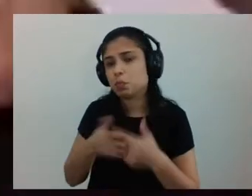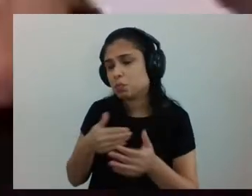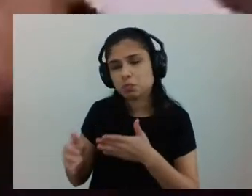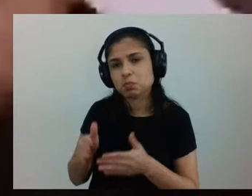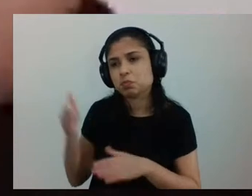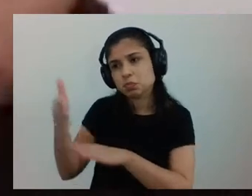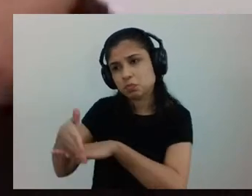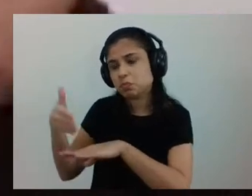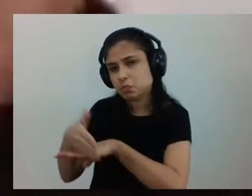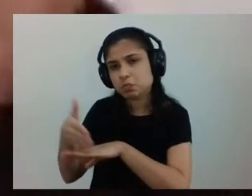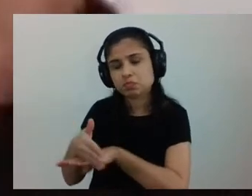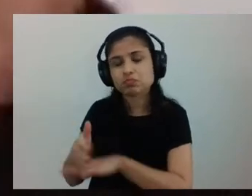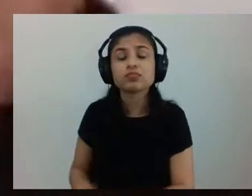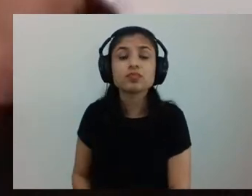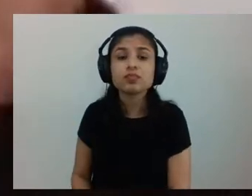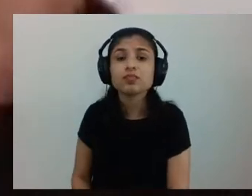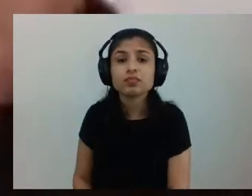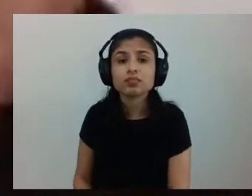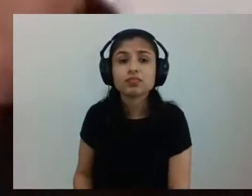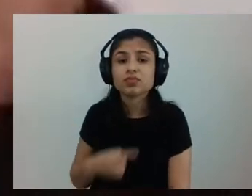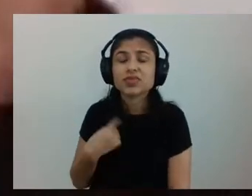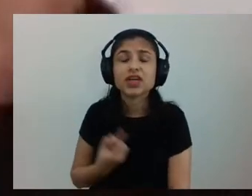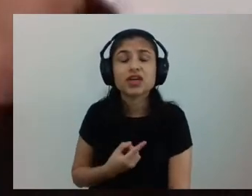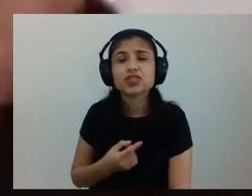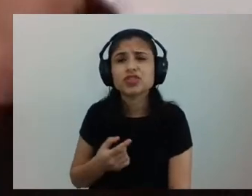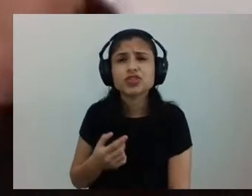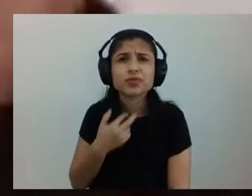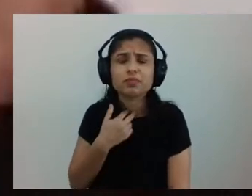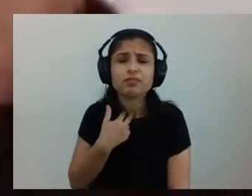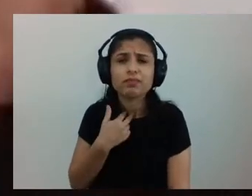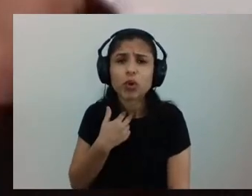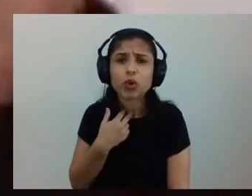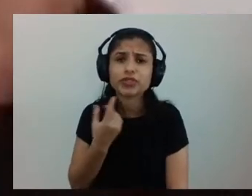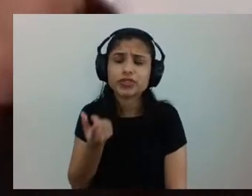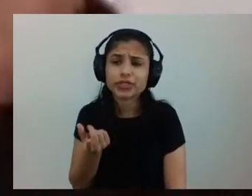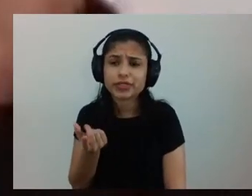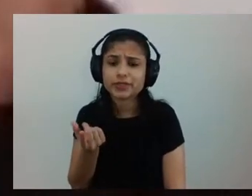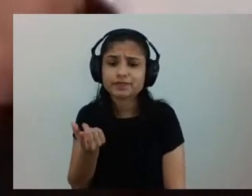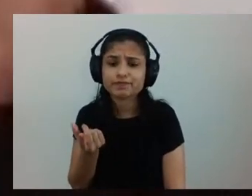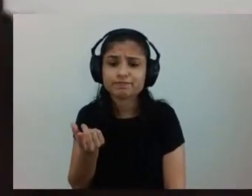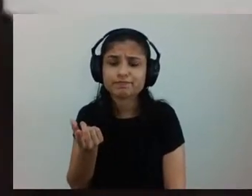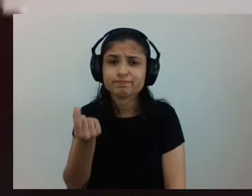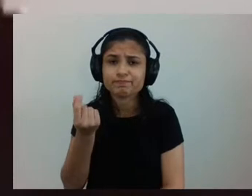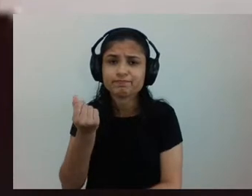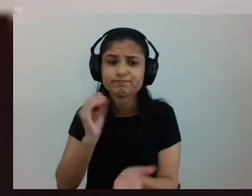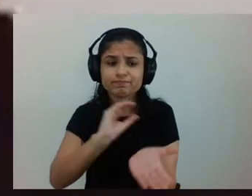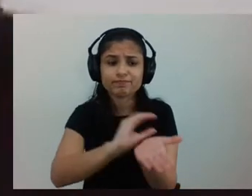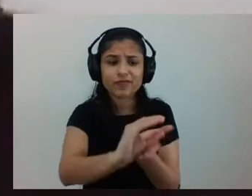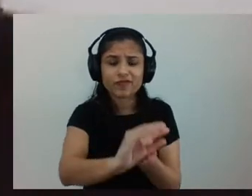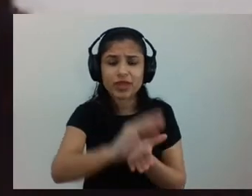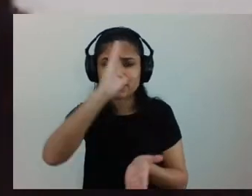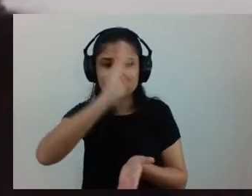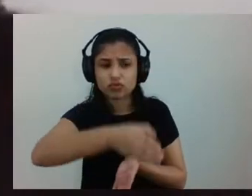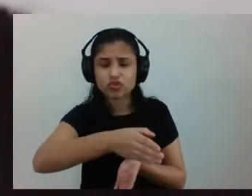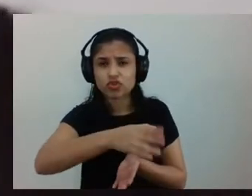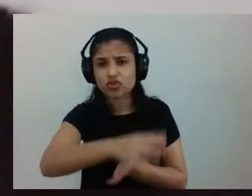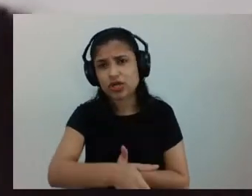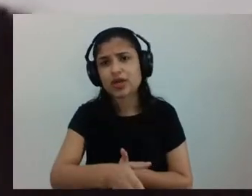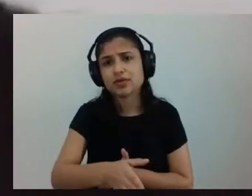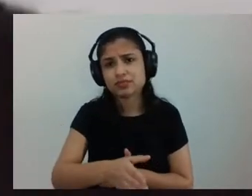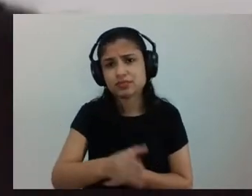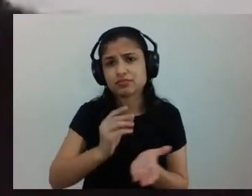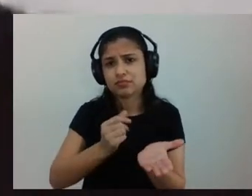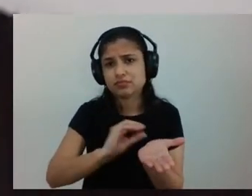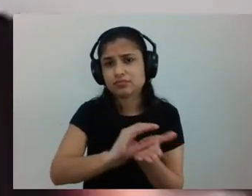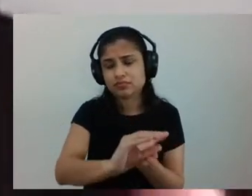Nós não podemos restringir apenas as verbas que já vêm carimbadas, mas temos que ir atrás de outros recursos para pequenas